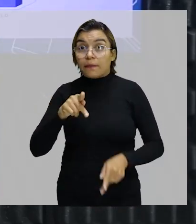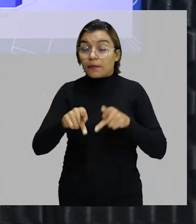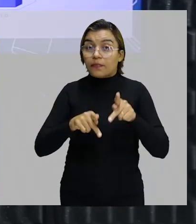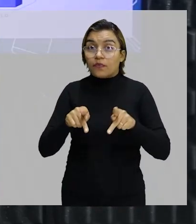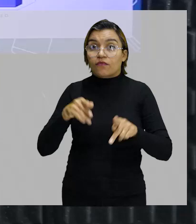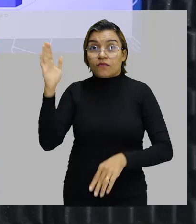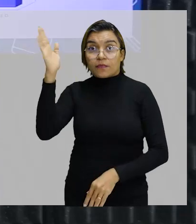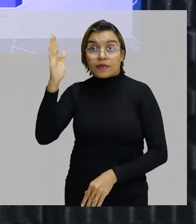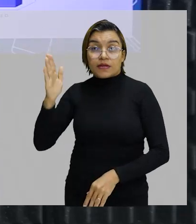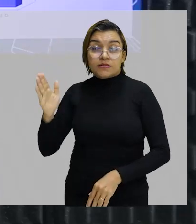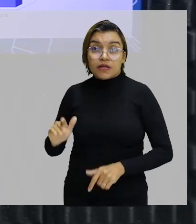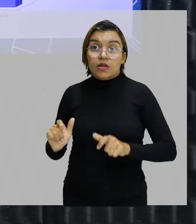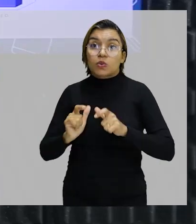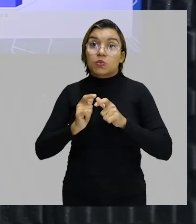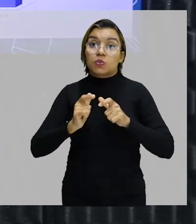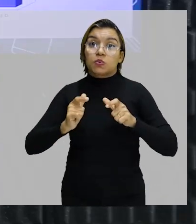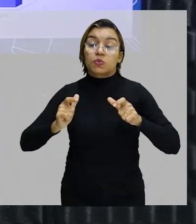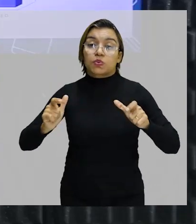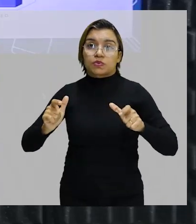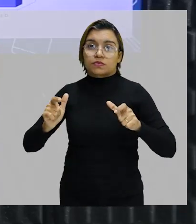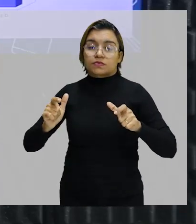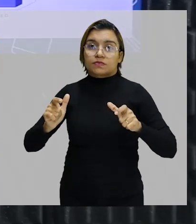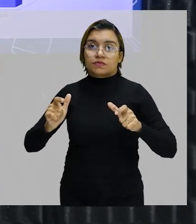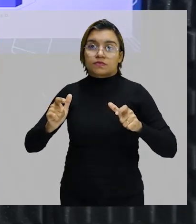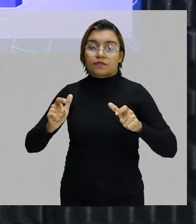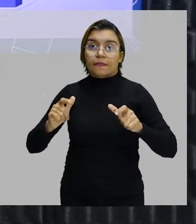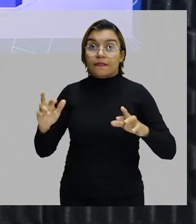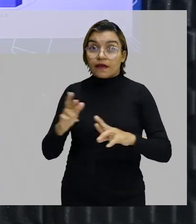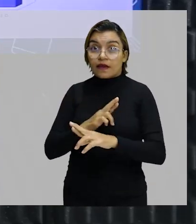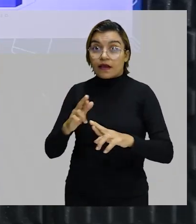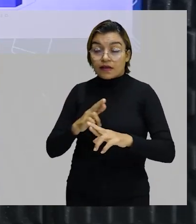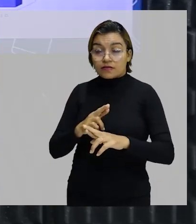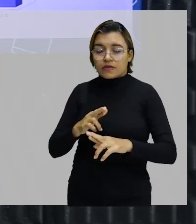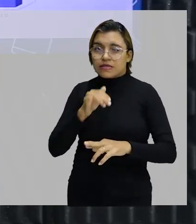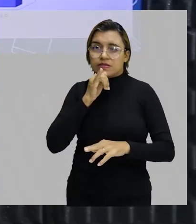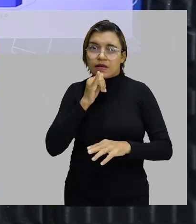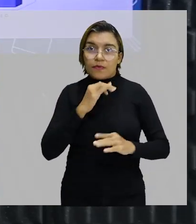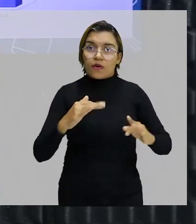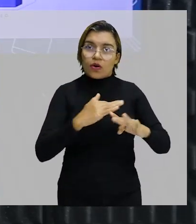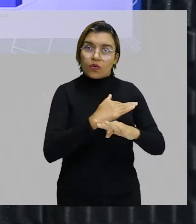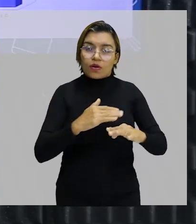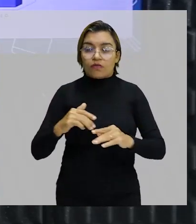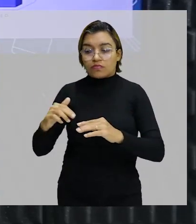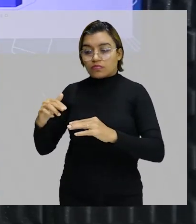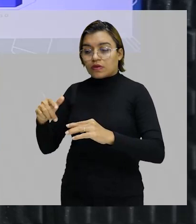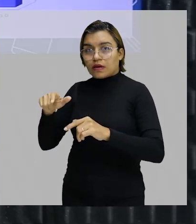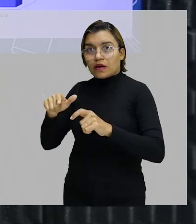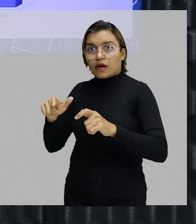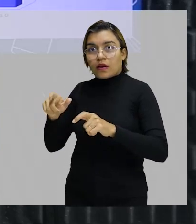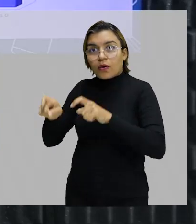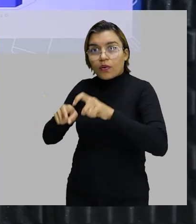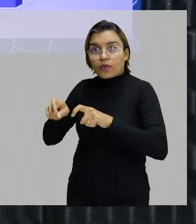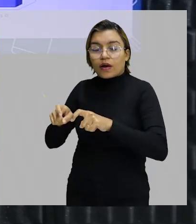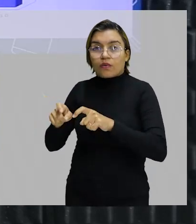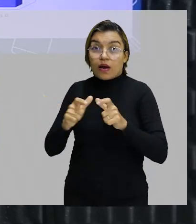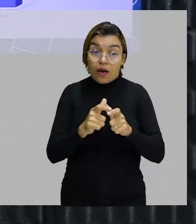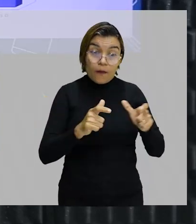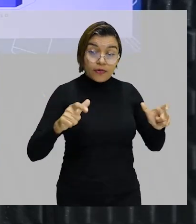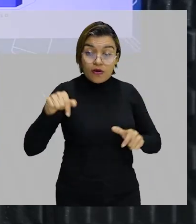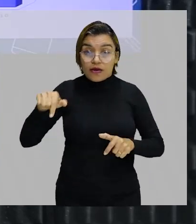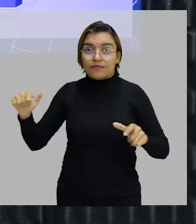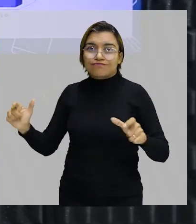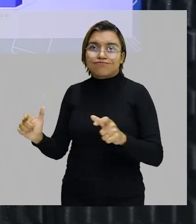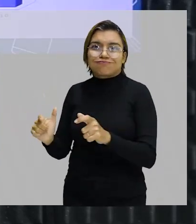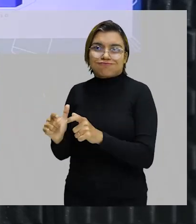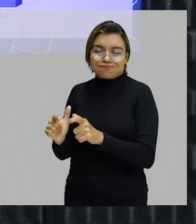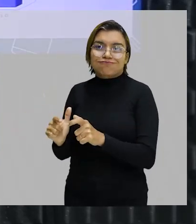brasileira só aumentou em relação à população rural, e a população rural só diminuiu. Né? Então a gente percebe